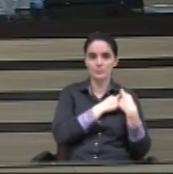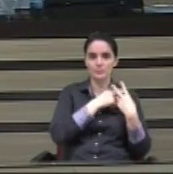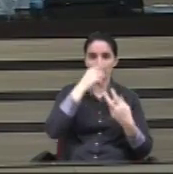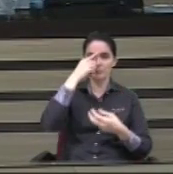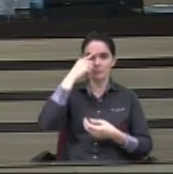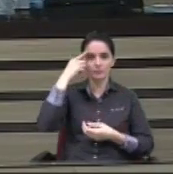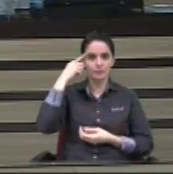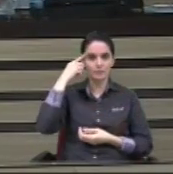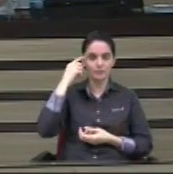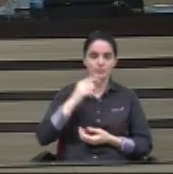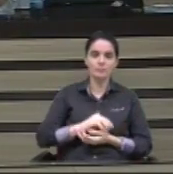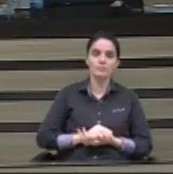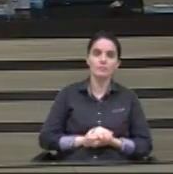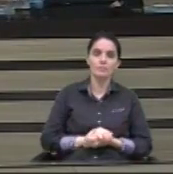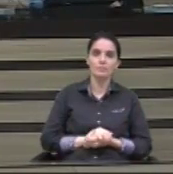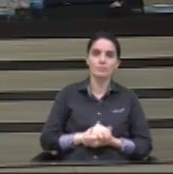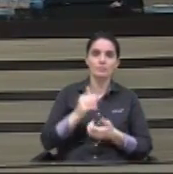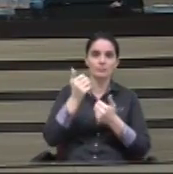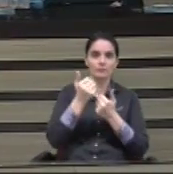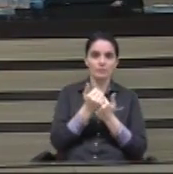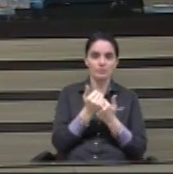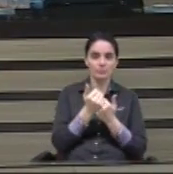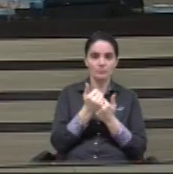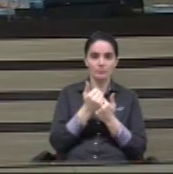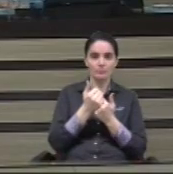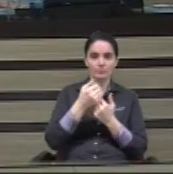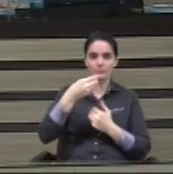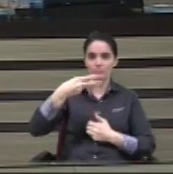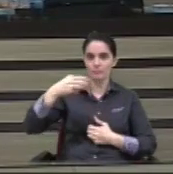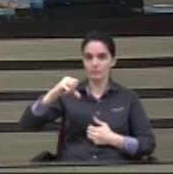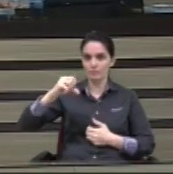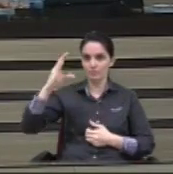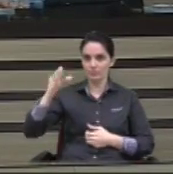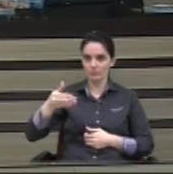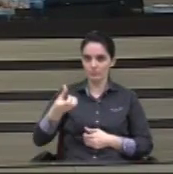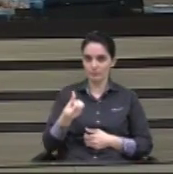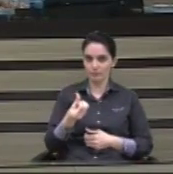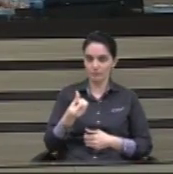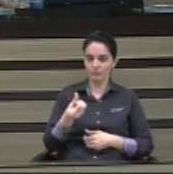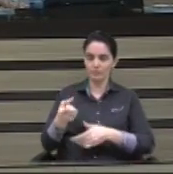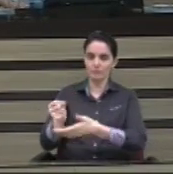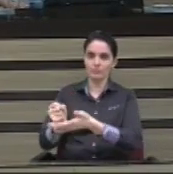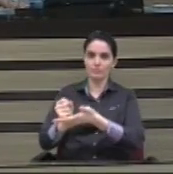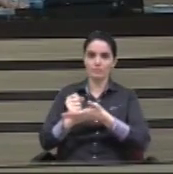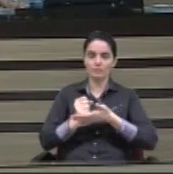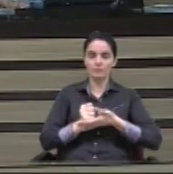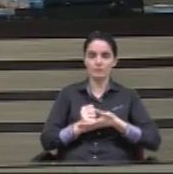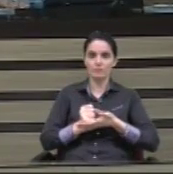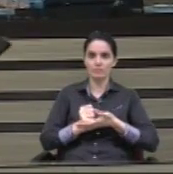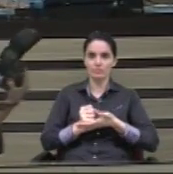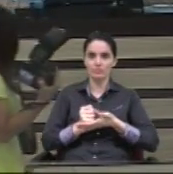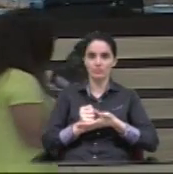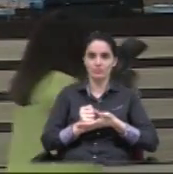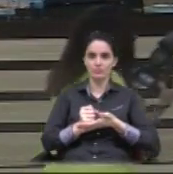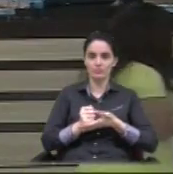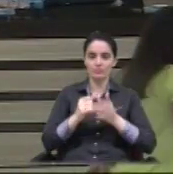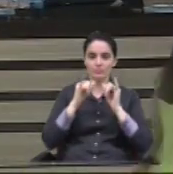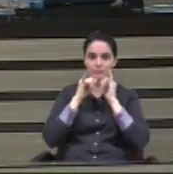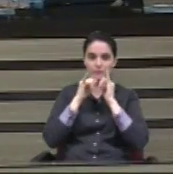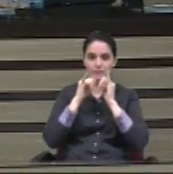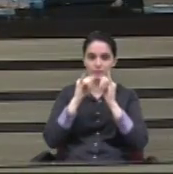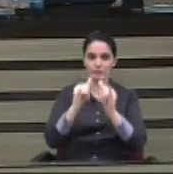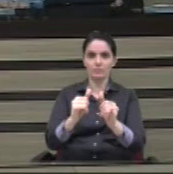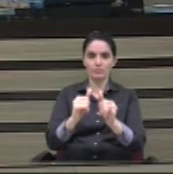Júlio. O substitutivo número 39/2016 é recebido pela mesa diretora e comunica aos